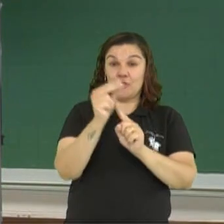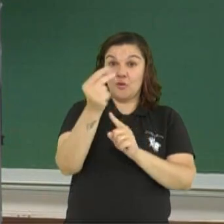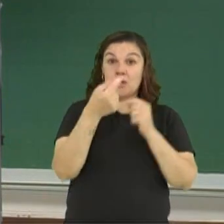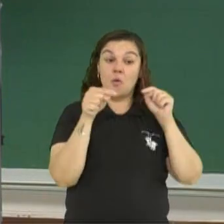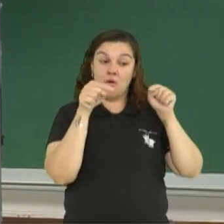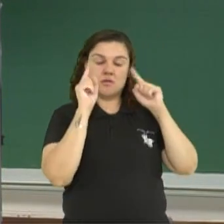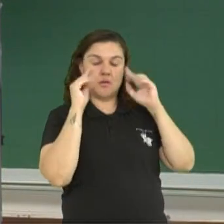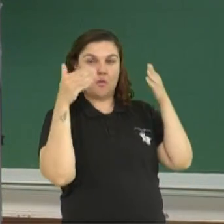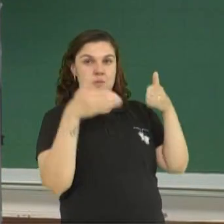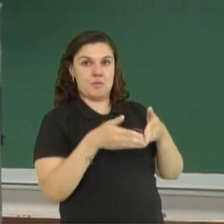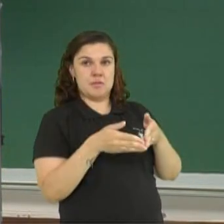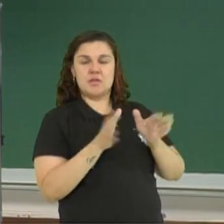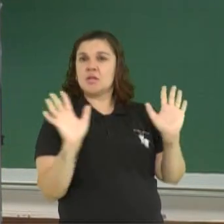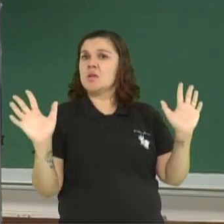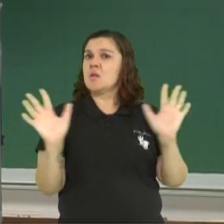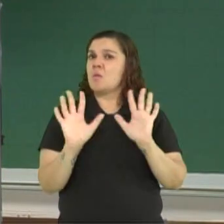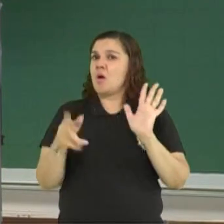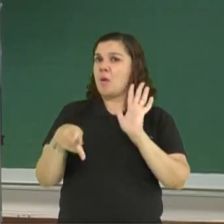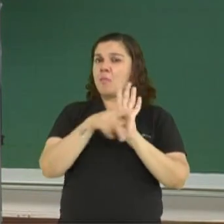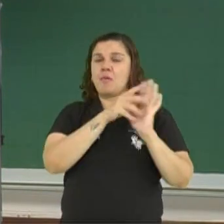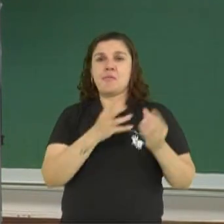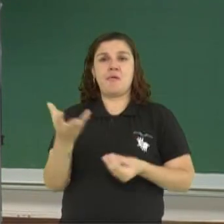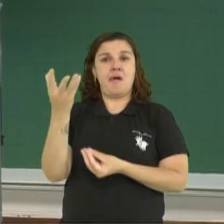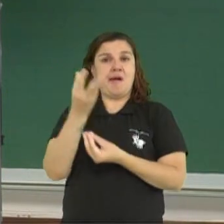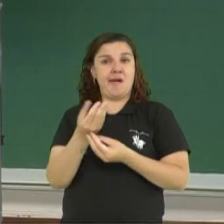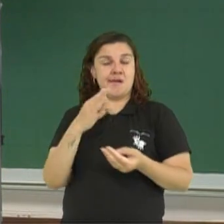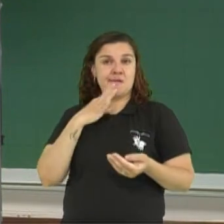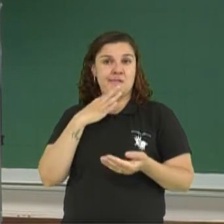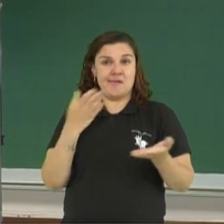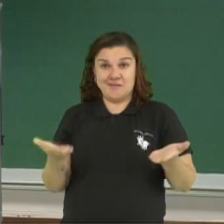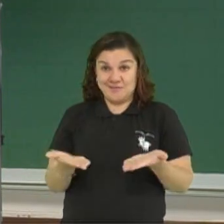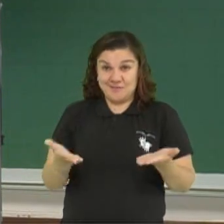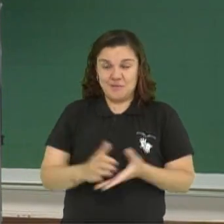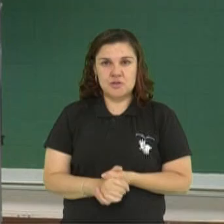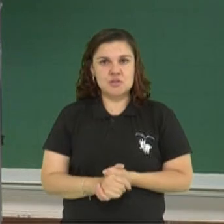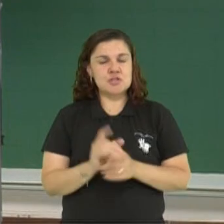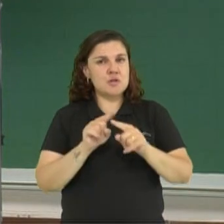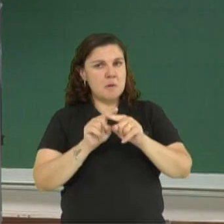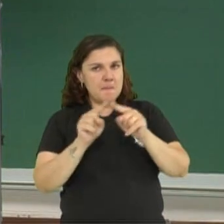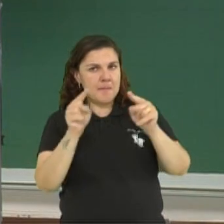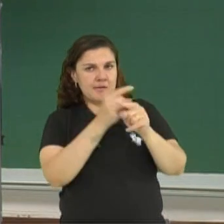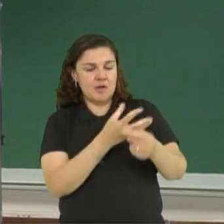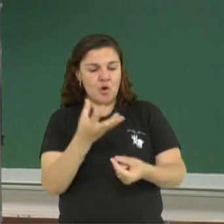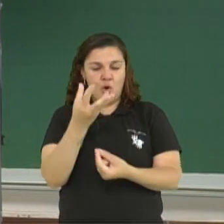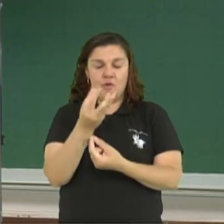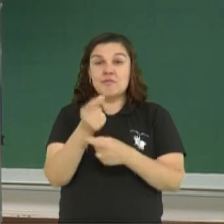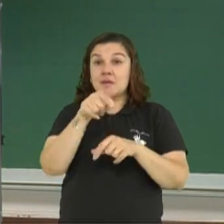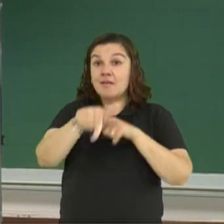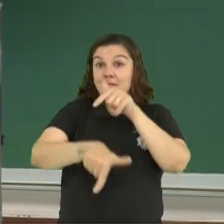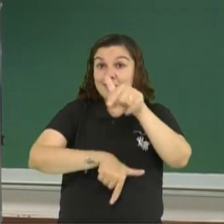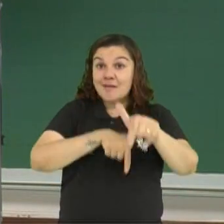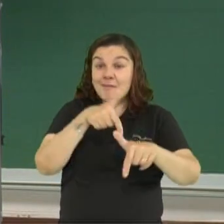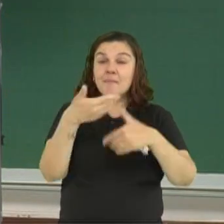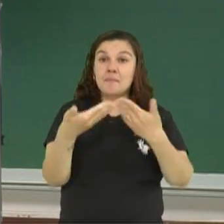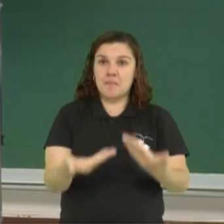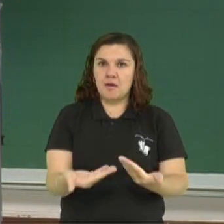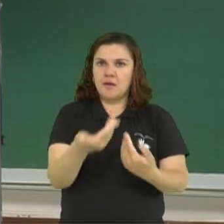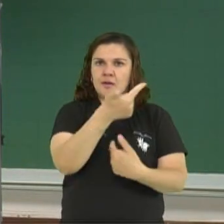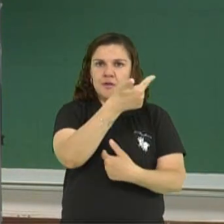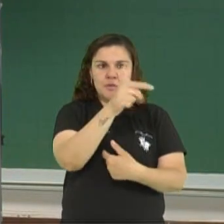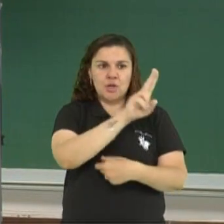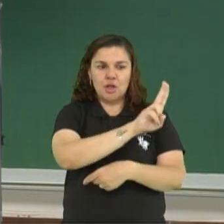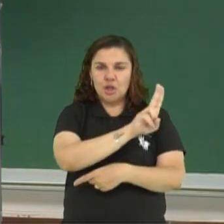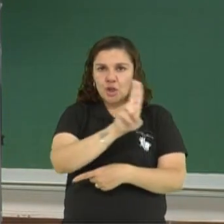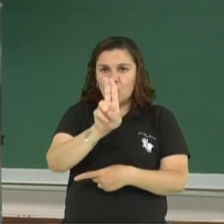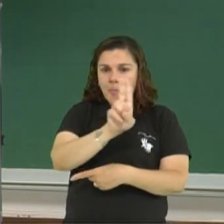era a função. E não era uma função de arte como nós conhecemos hoje, mas era uma função como ofício, ou seja, nós não temos nomes de